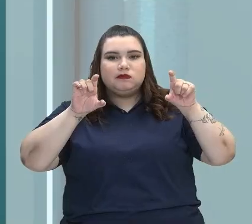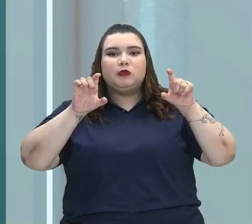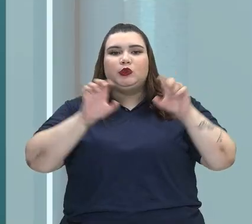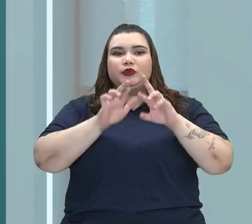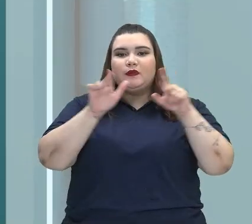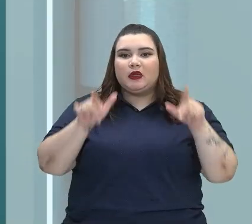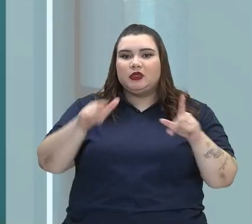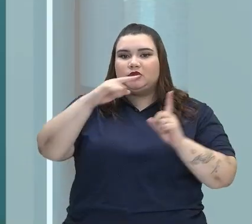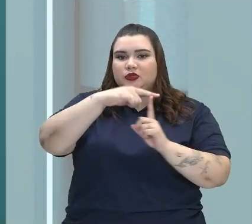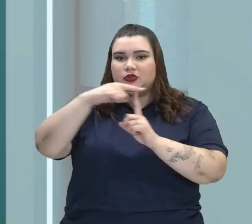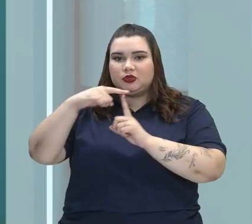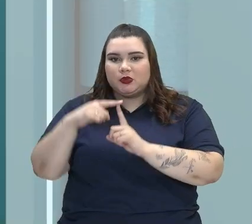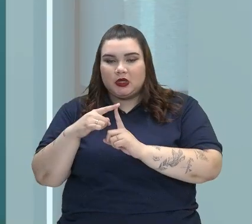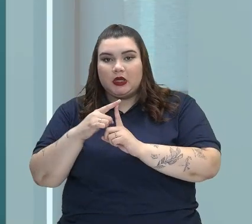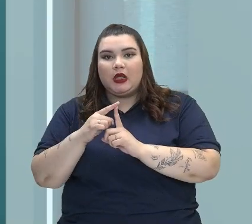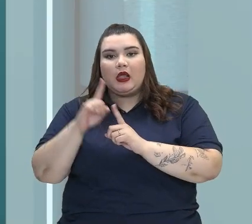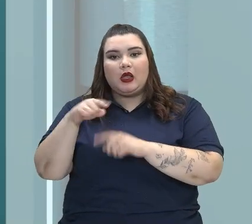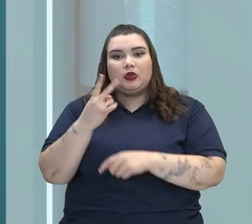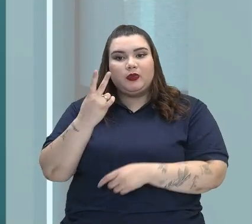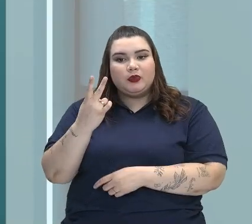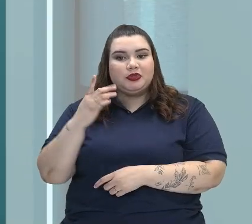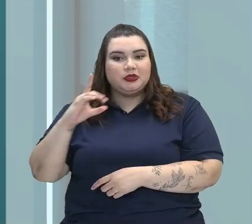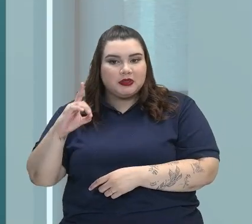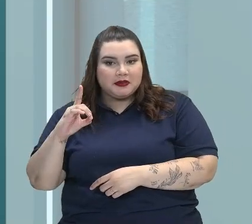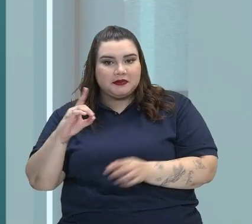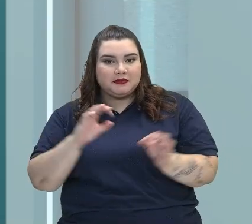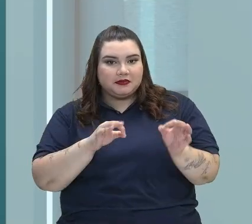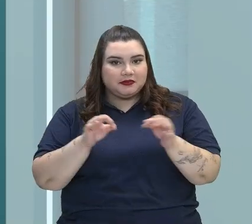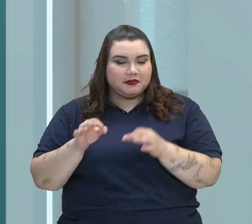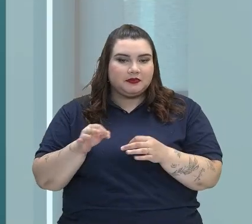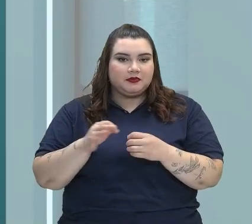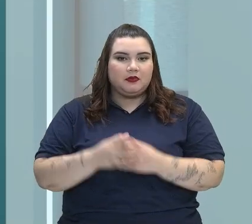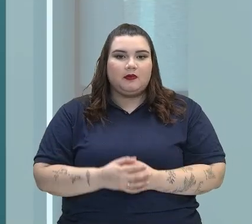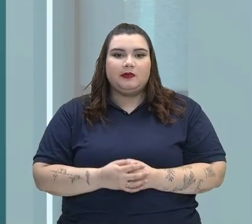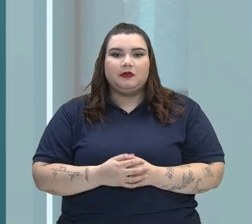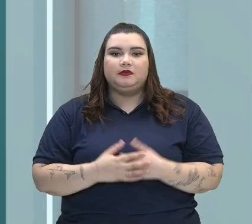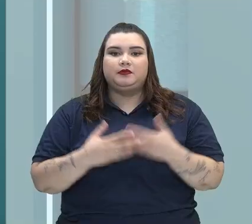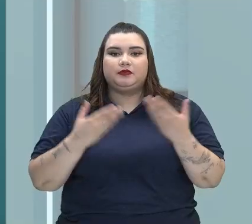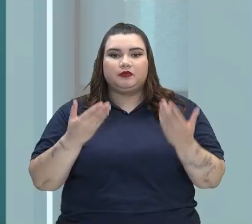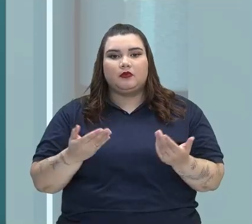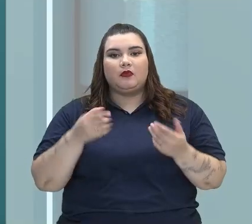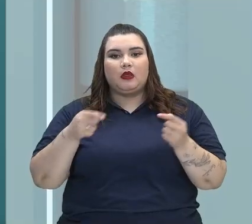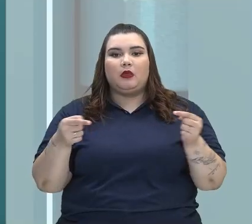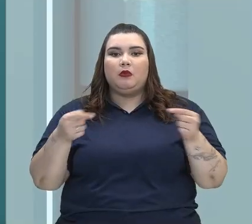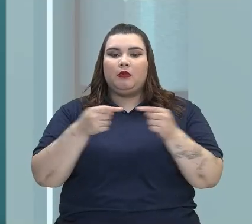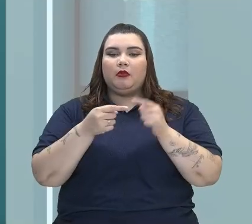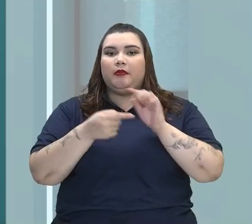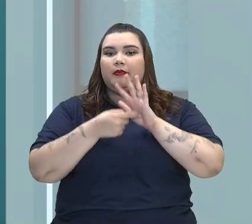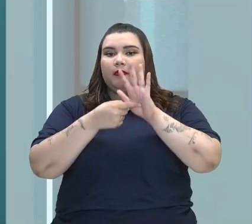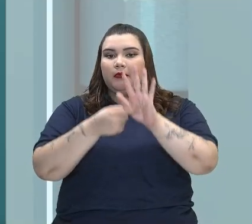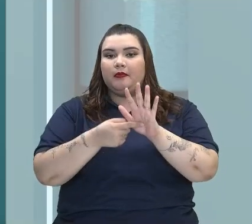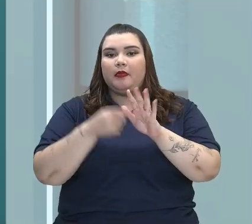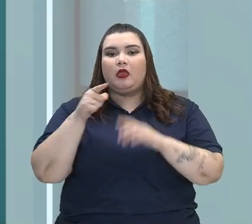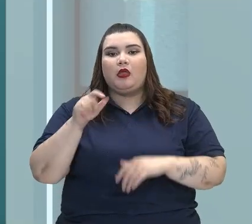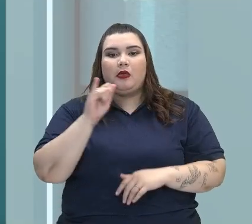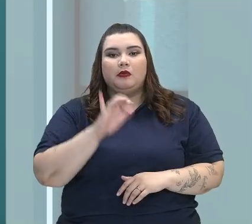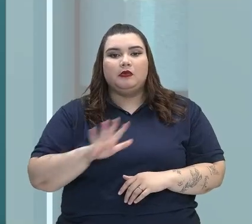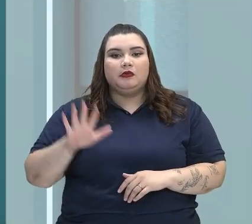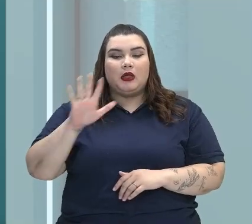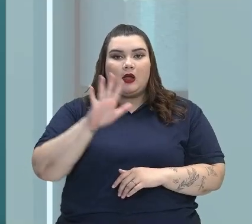uma forma bidimensional, certo? Então, as formas estavam ali presentes em uma obra o